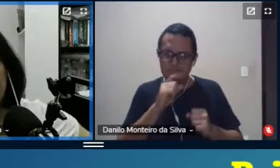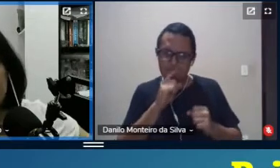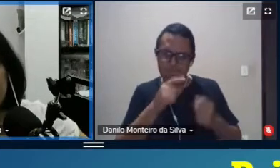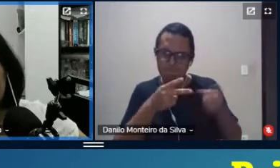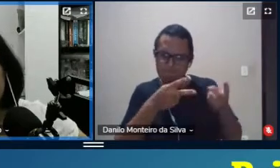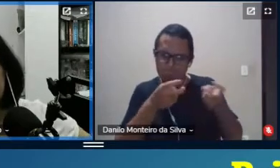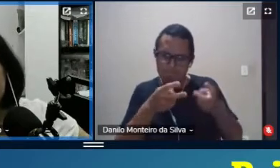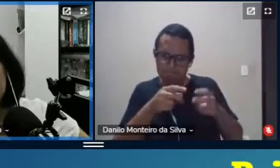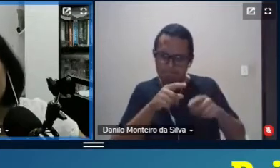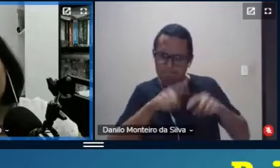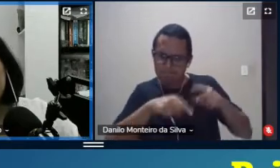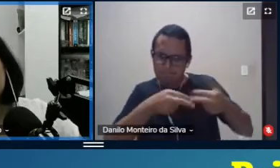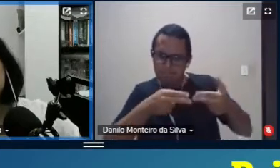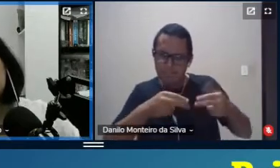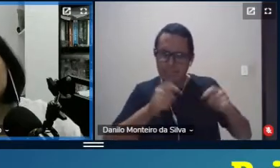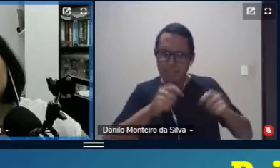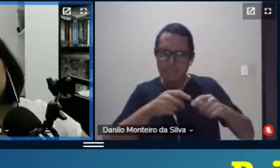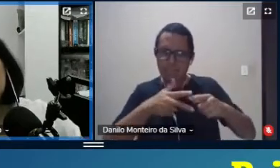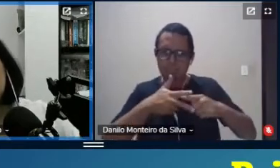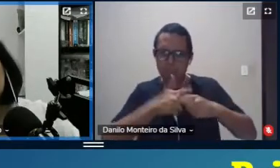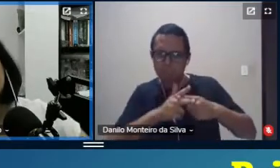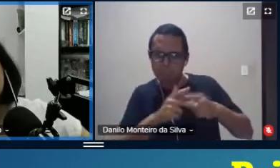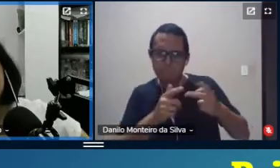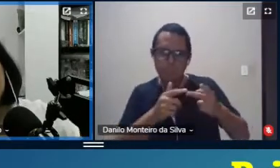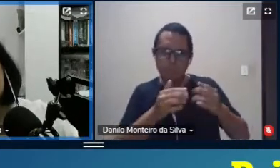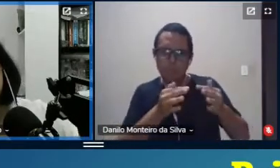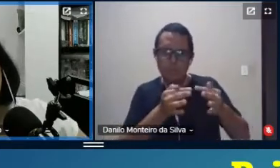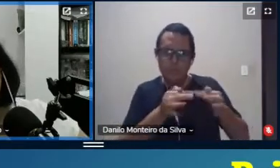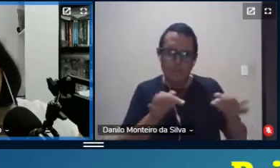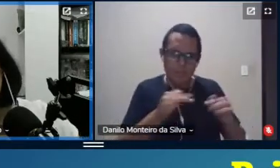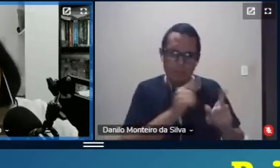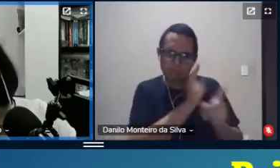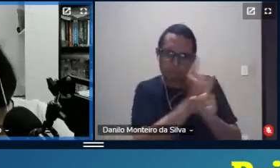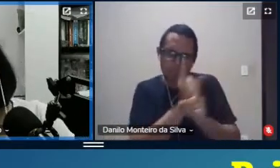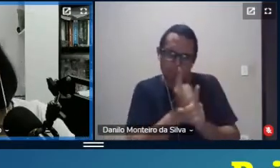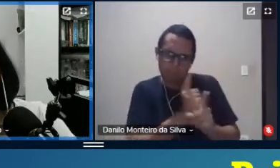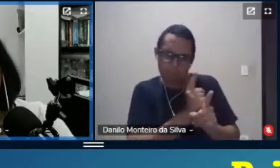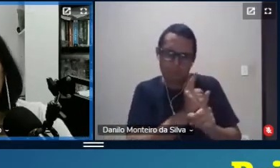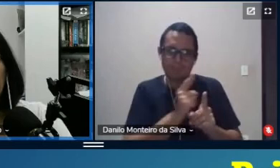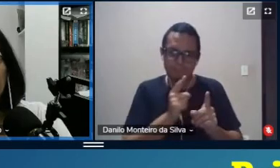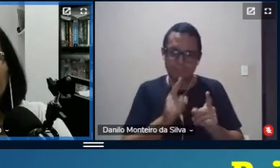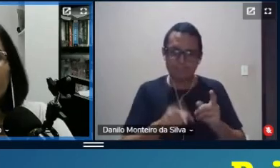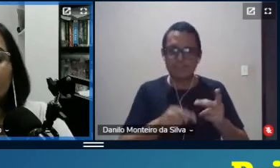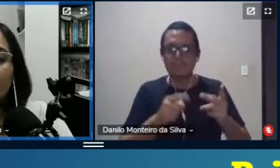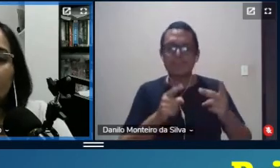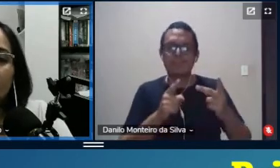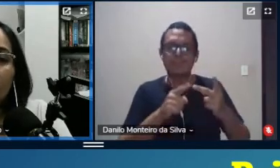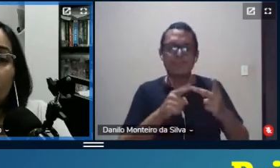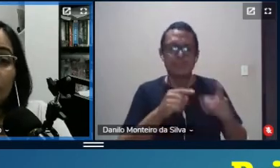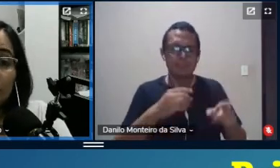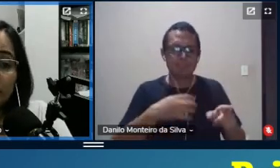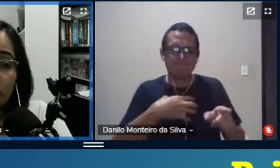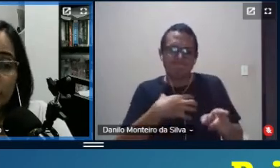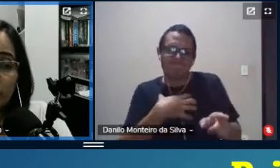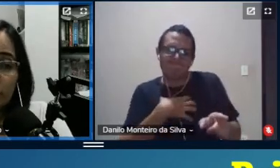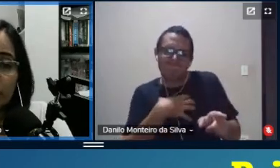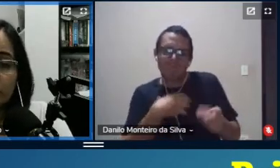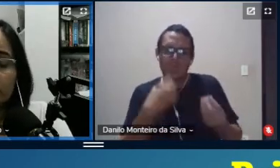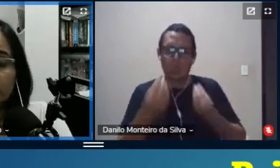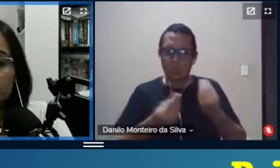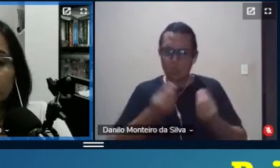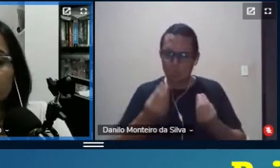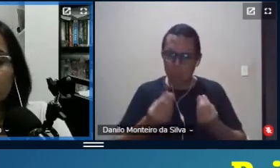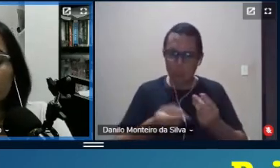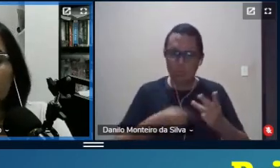e físicas. A gente pode ver o comportamento do nosso material e composição